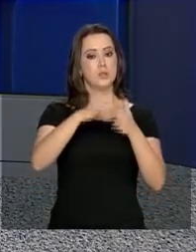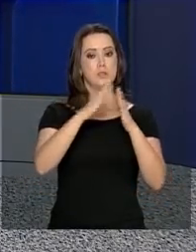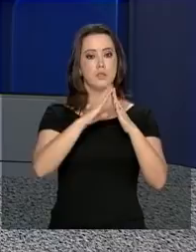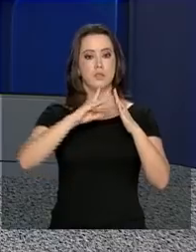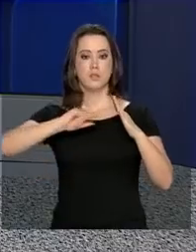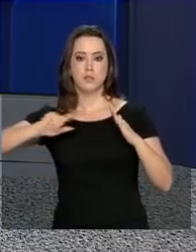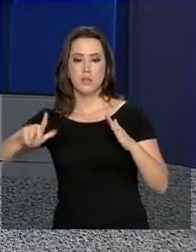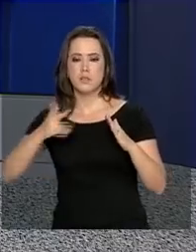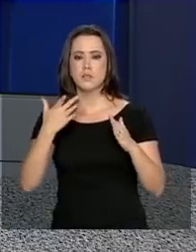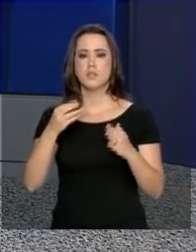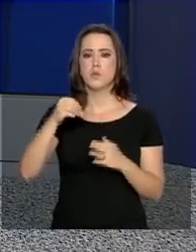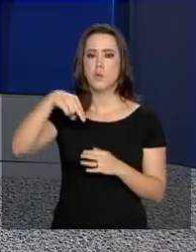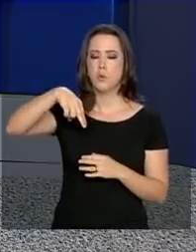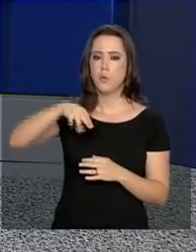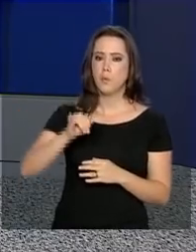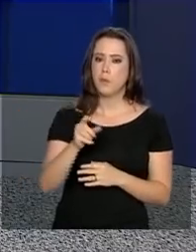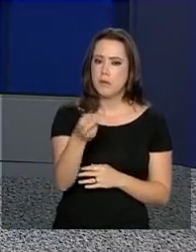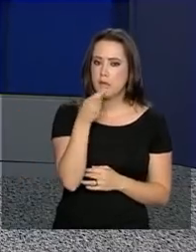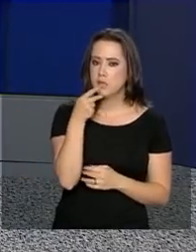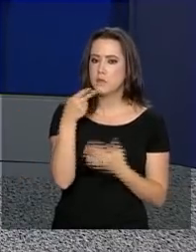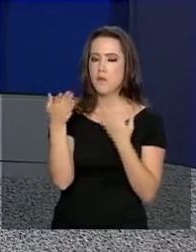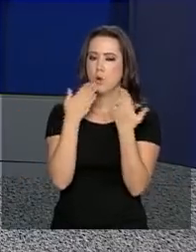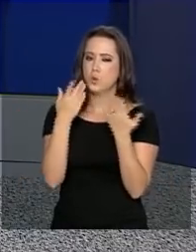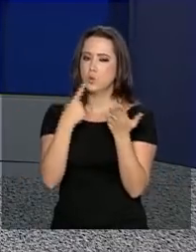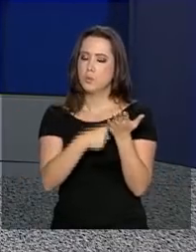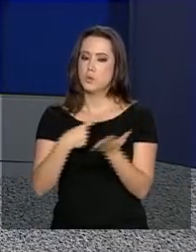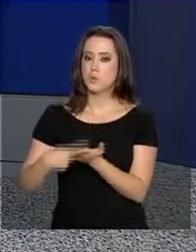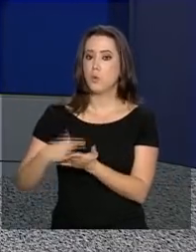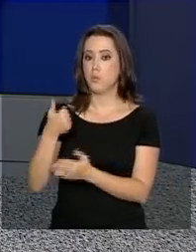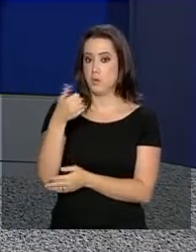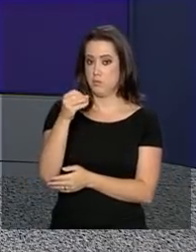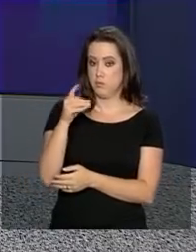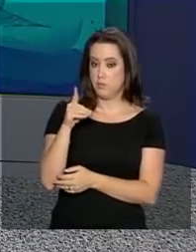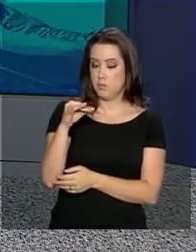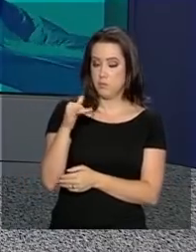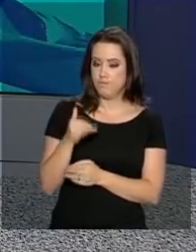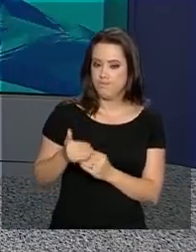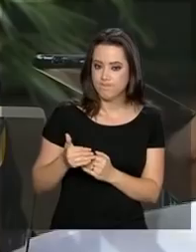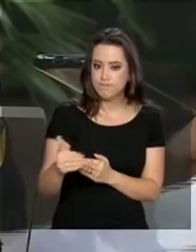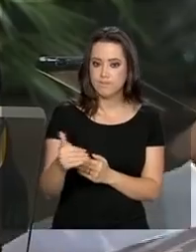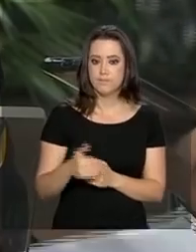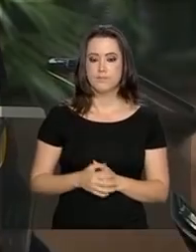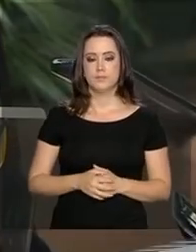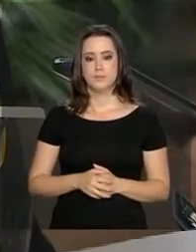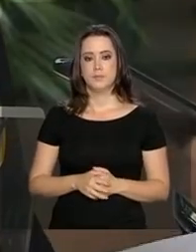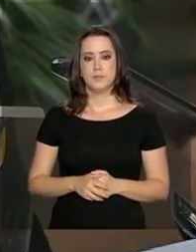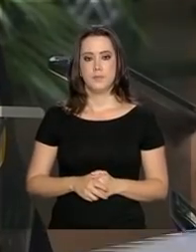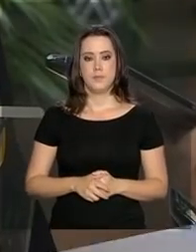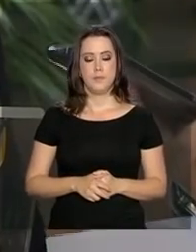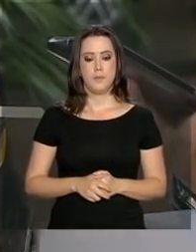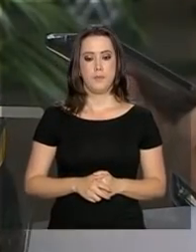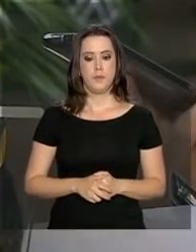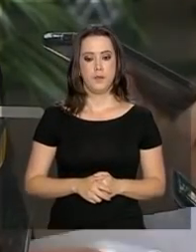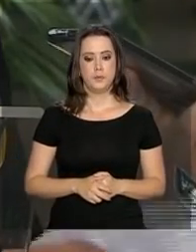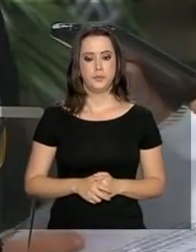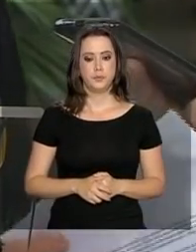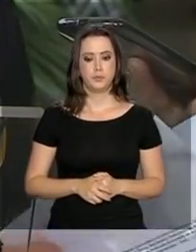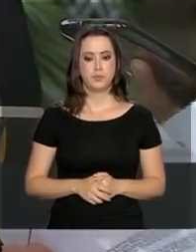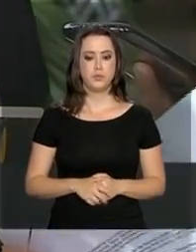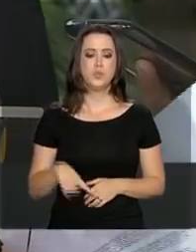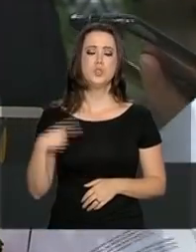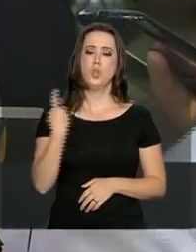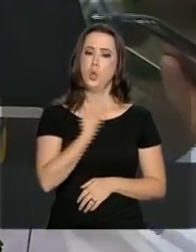falou sobre a agenda definida para os próximos 100 dias foi o material